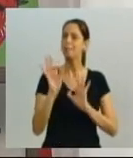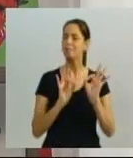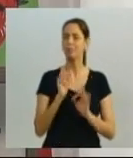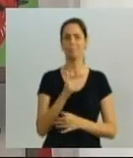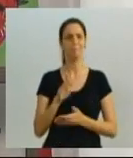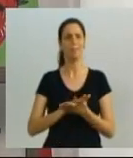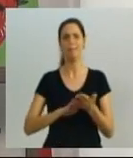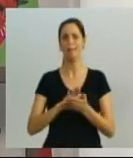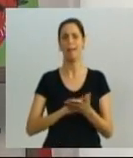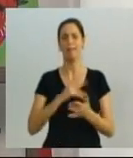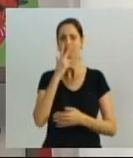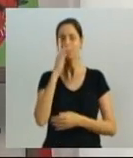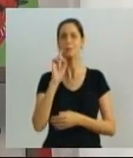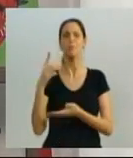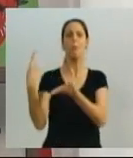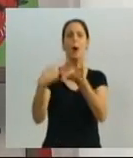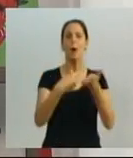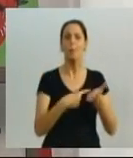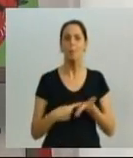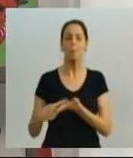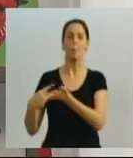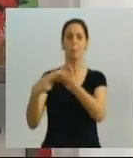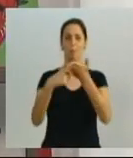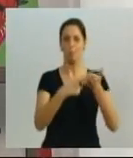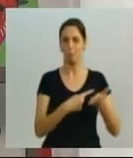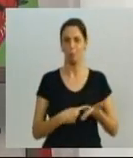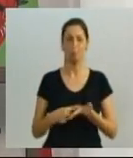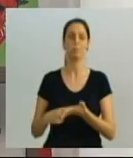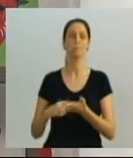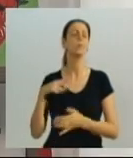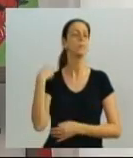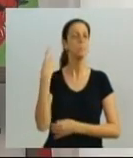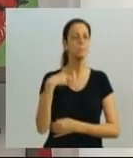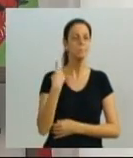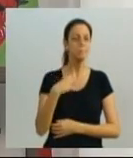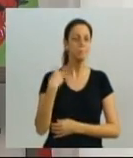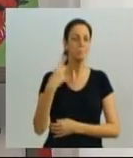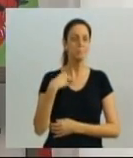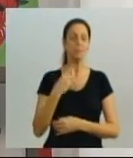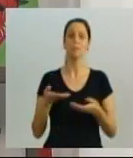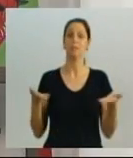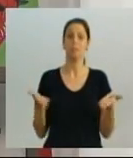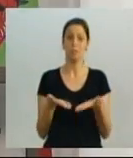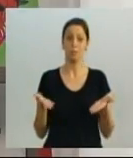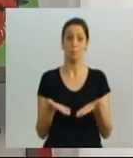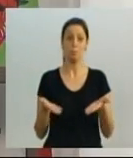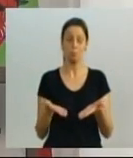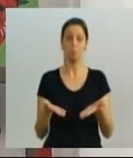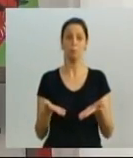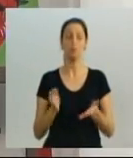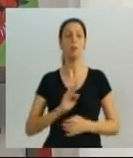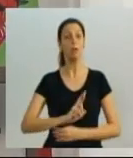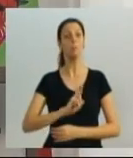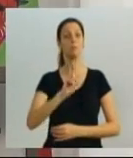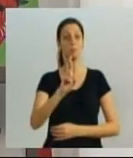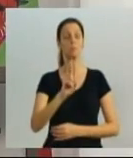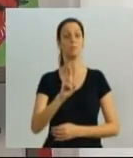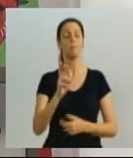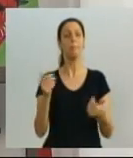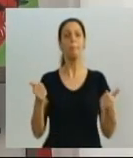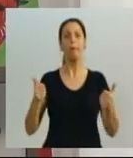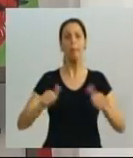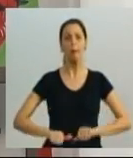um acordão entre os deputados, que hoje representa uma das